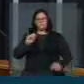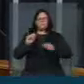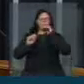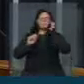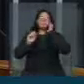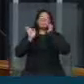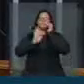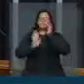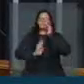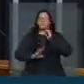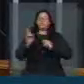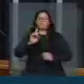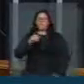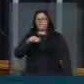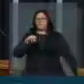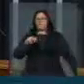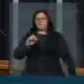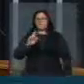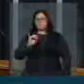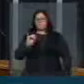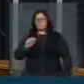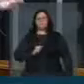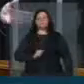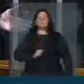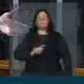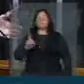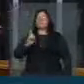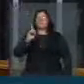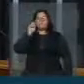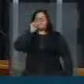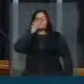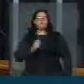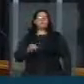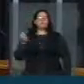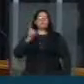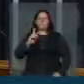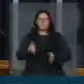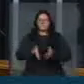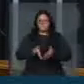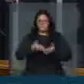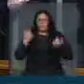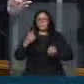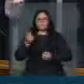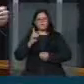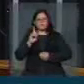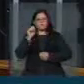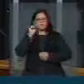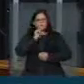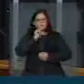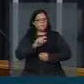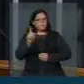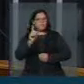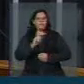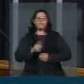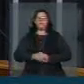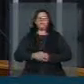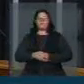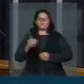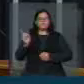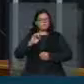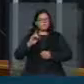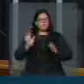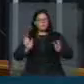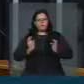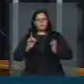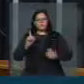Não são as minorias, não são os negros, não são os pobres, não são as mulheres, não são os ricos,